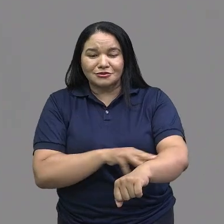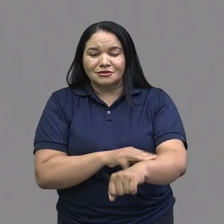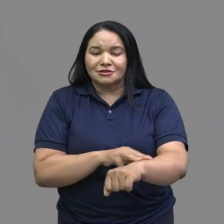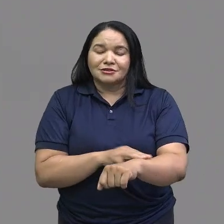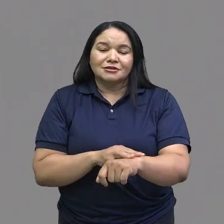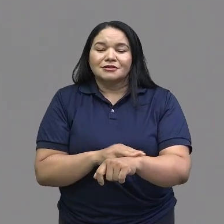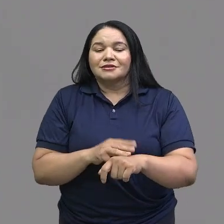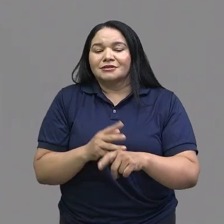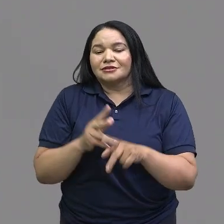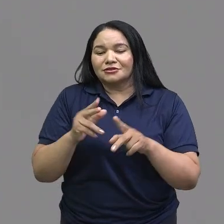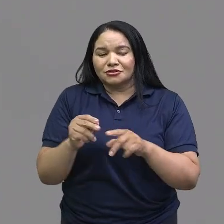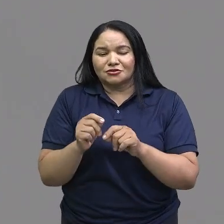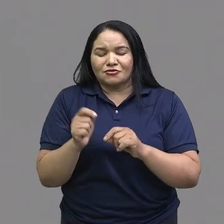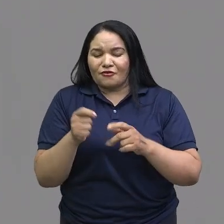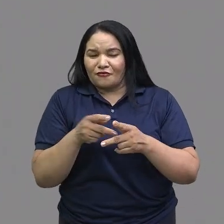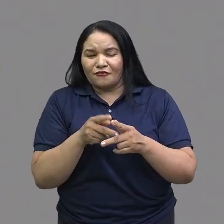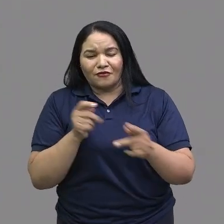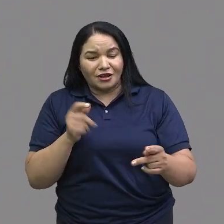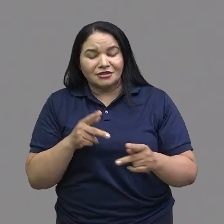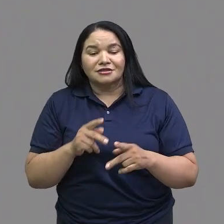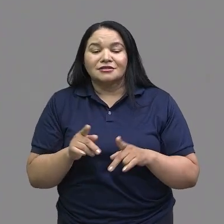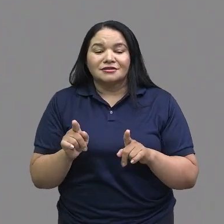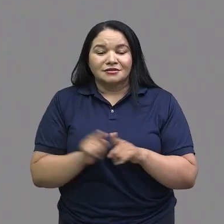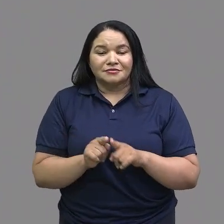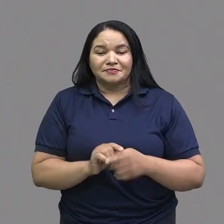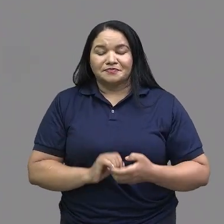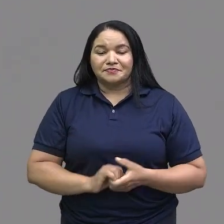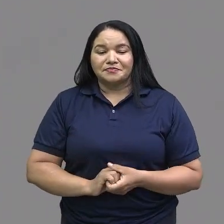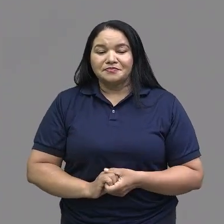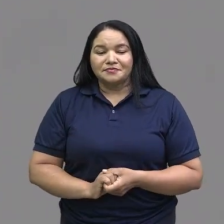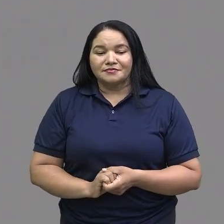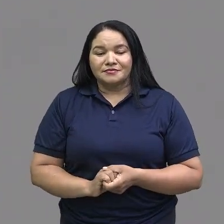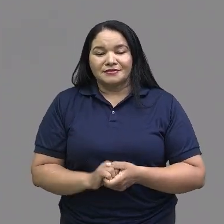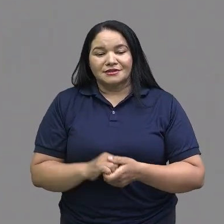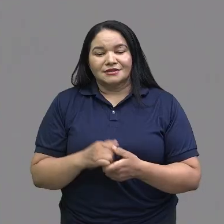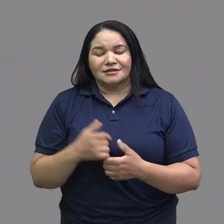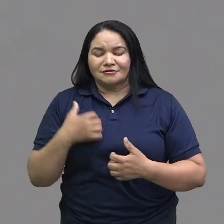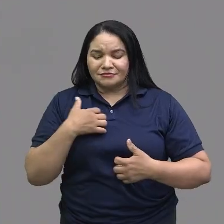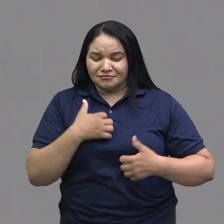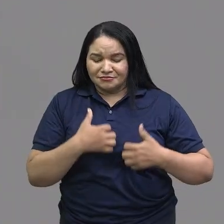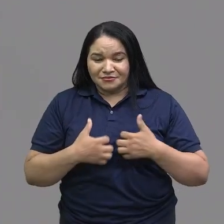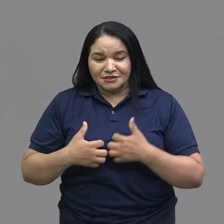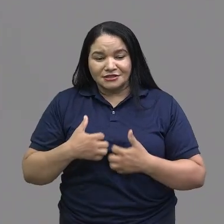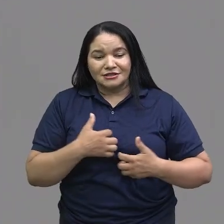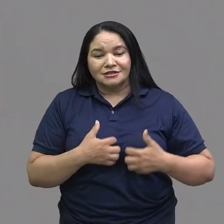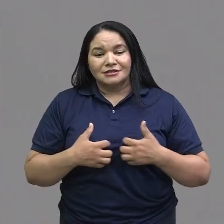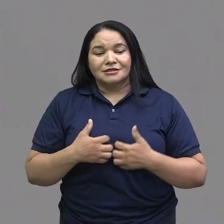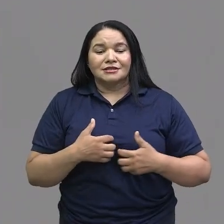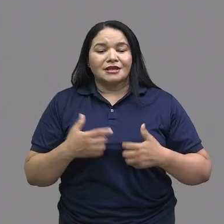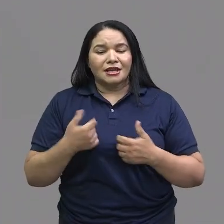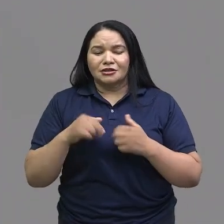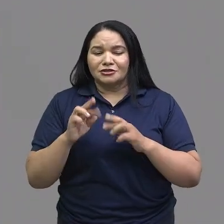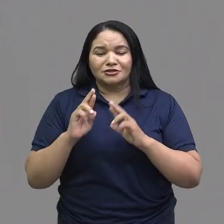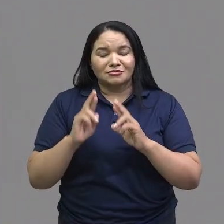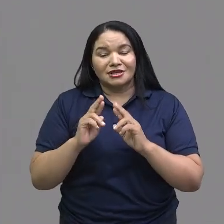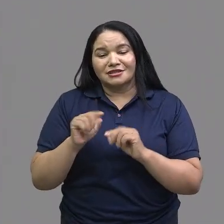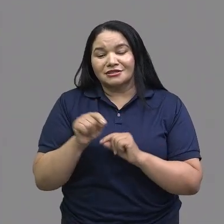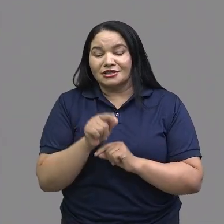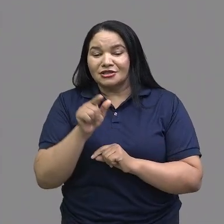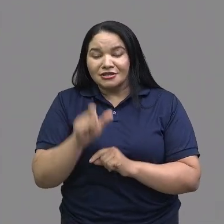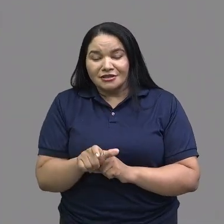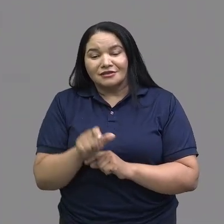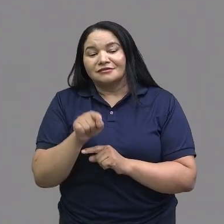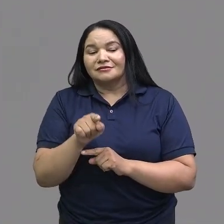o lombo sempre arqueado. Este penar é o resgate da esperança que em ti